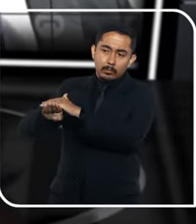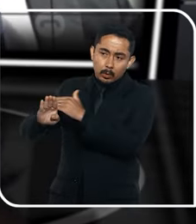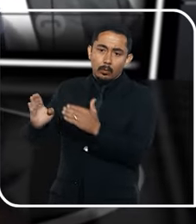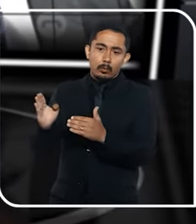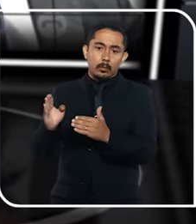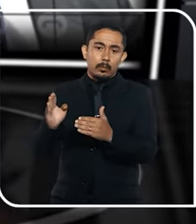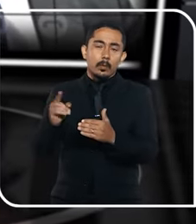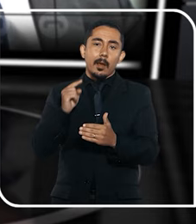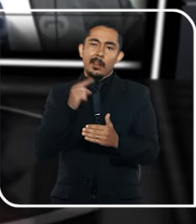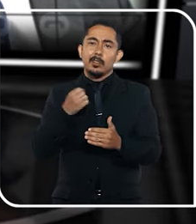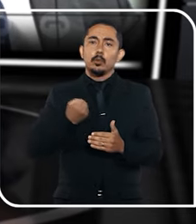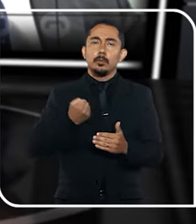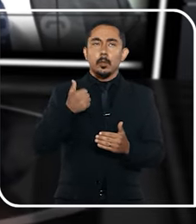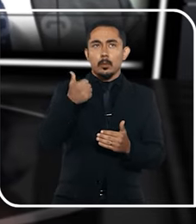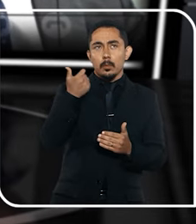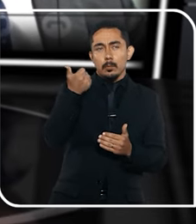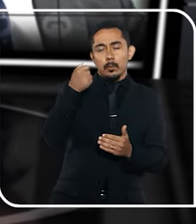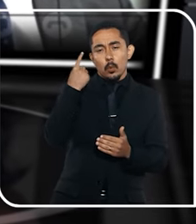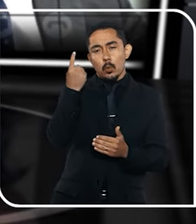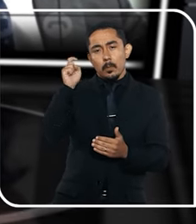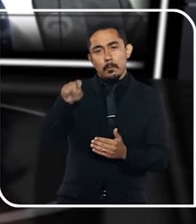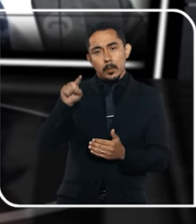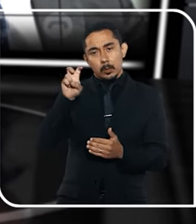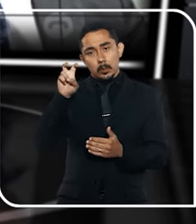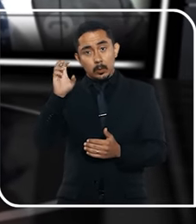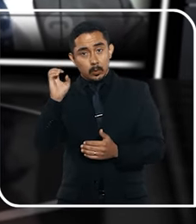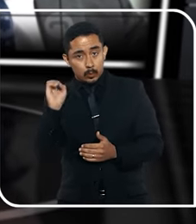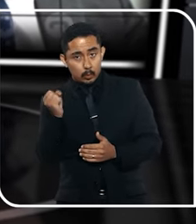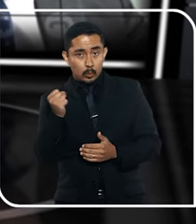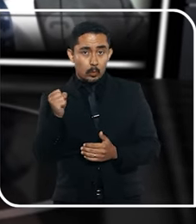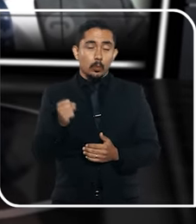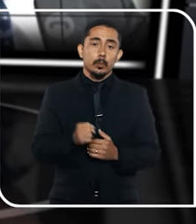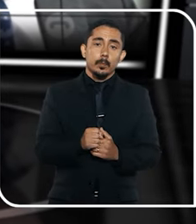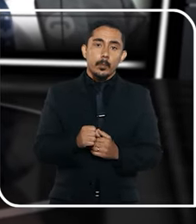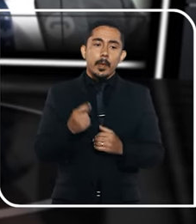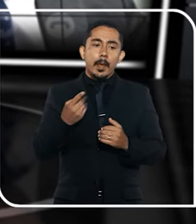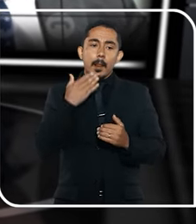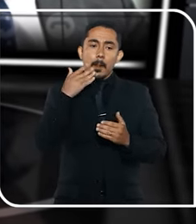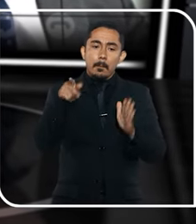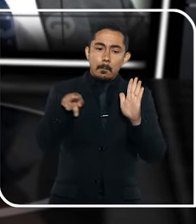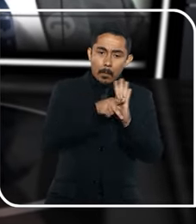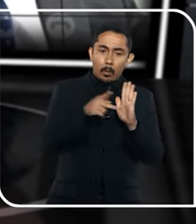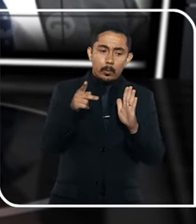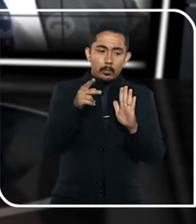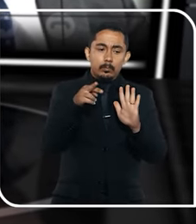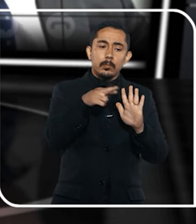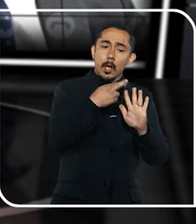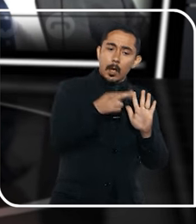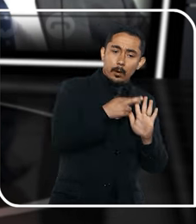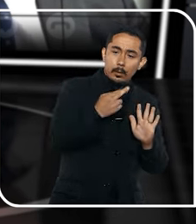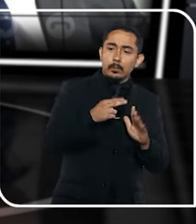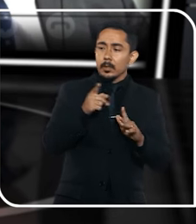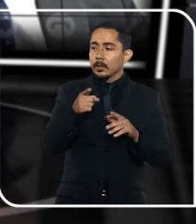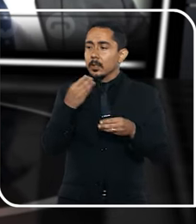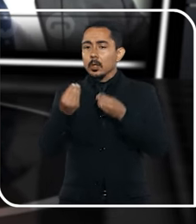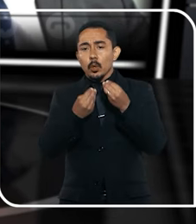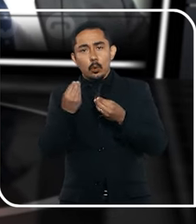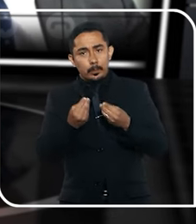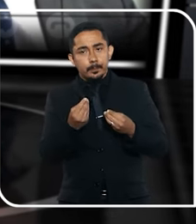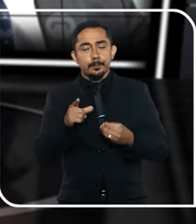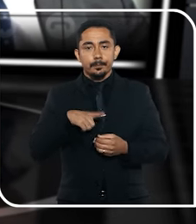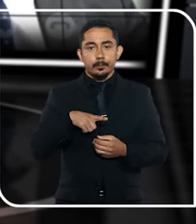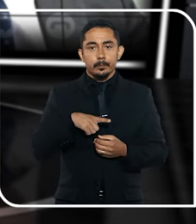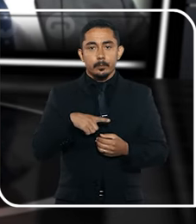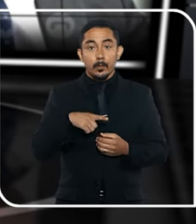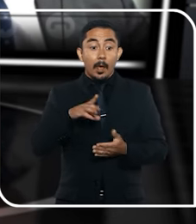2011, 2058, estava na Câmara, acabou sendo arquivado, que era justamente para regulamentar isso, né? Então, como não houve,